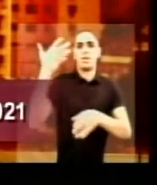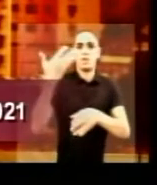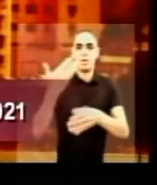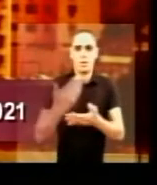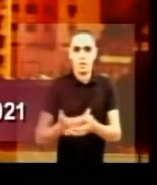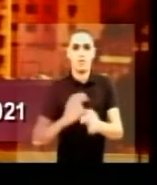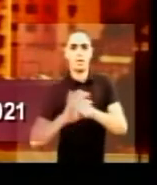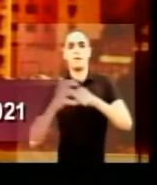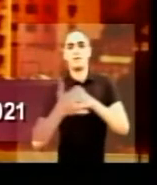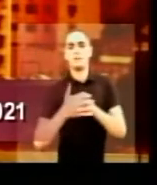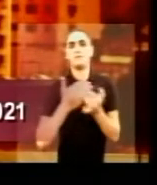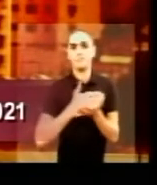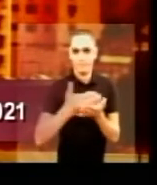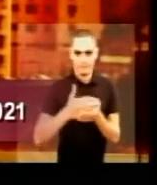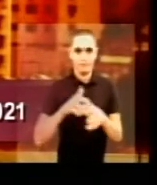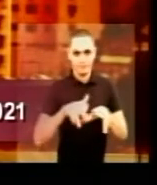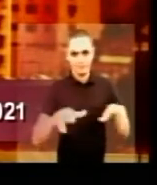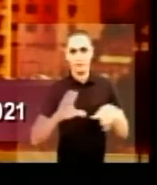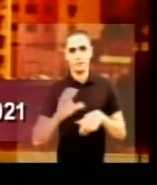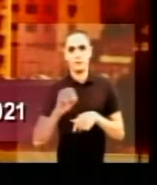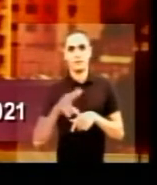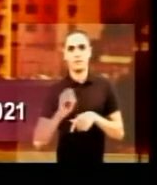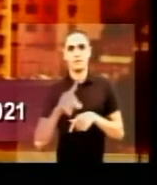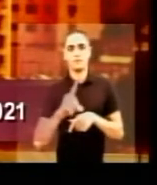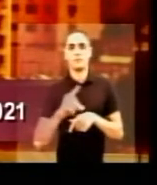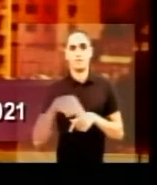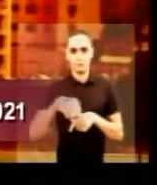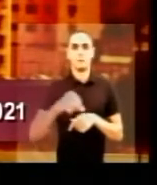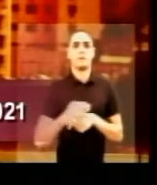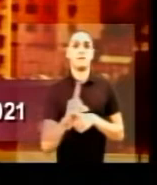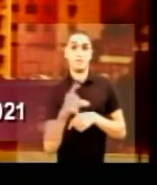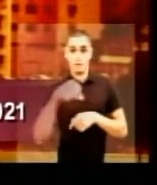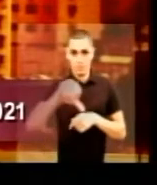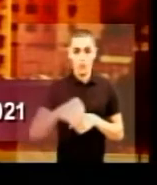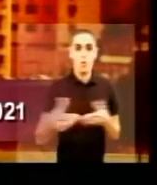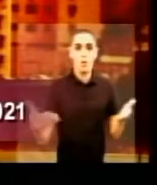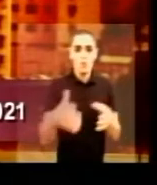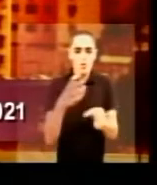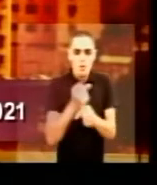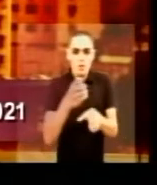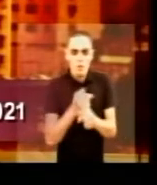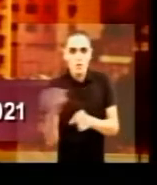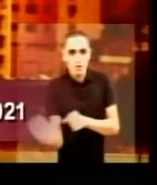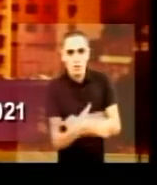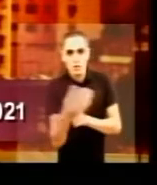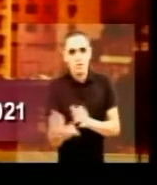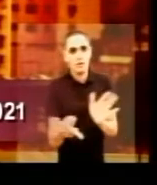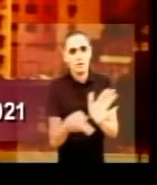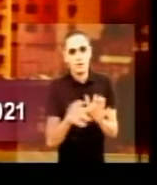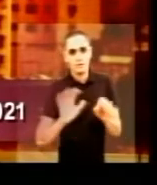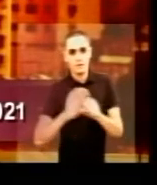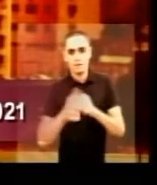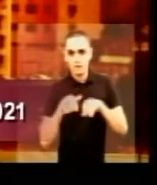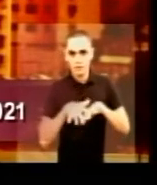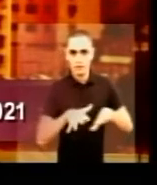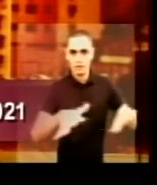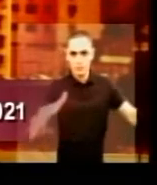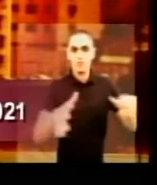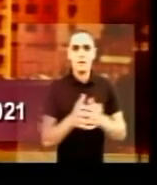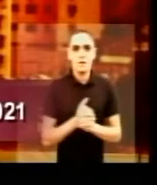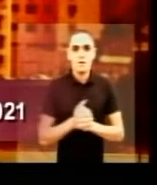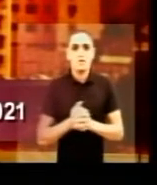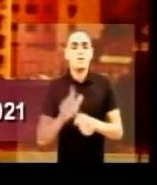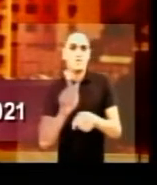início da pandemia da Covid-19. Hoje, quem atualiza os dados da pandemia na cidade é o assessor especial